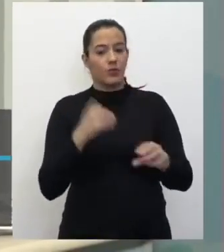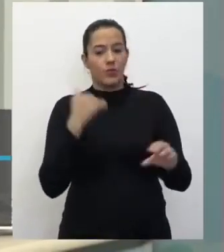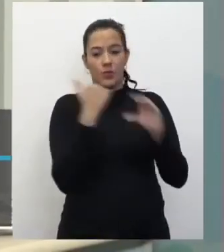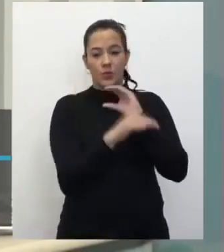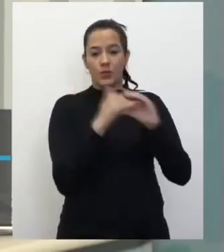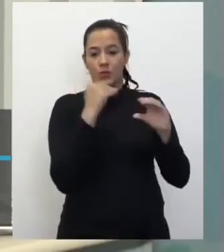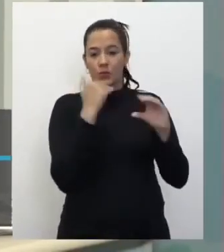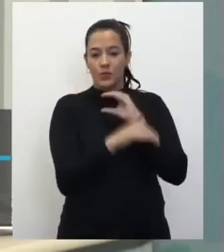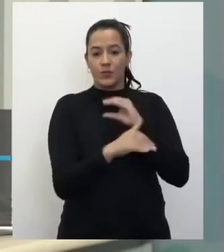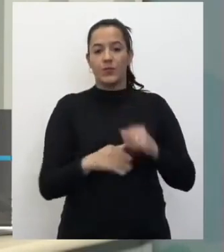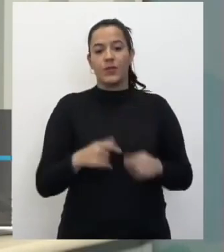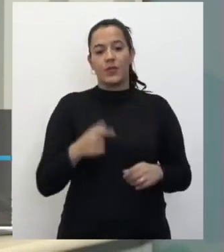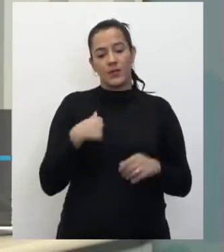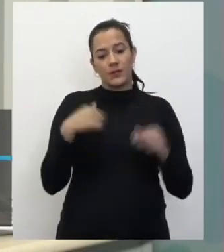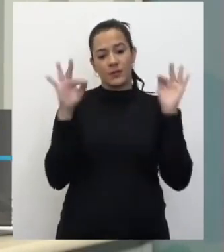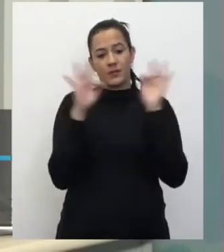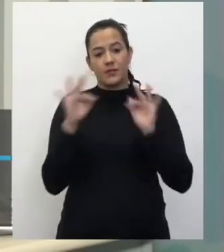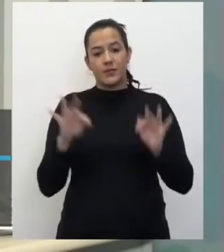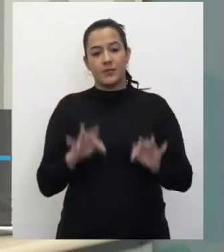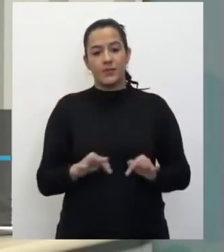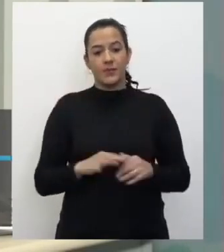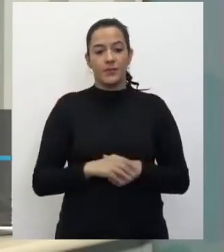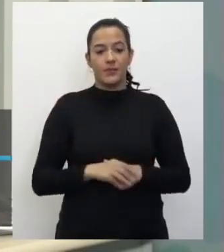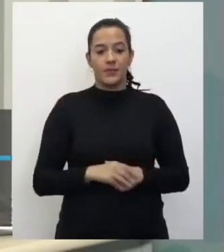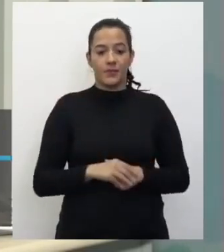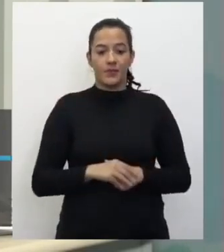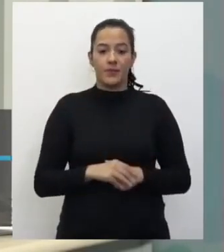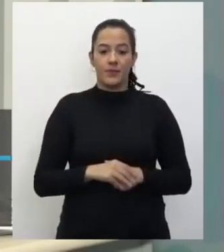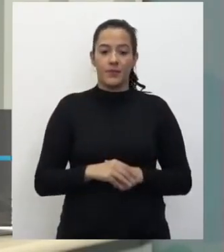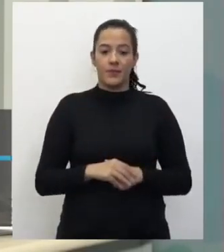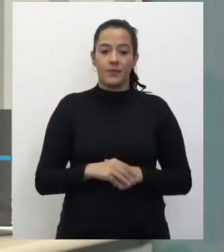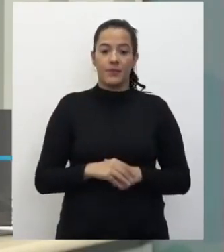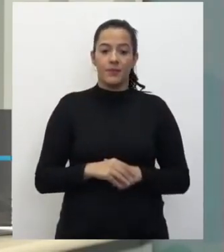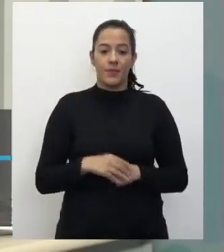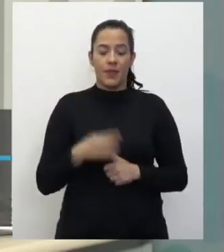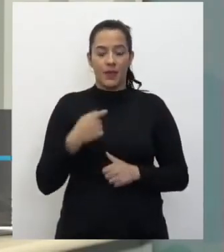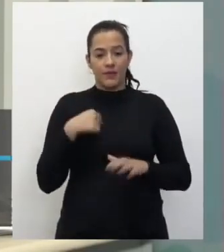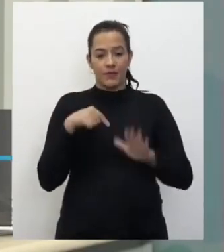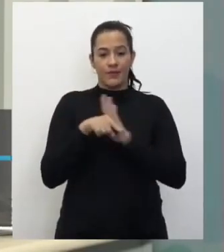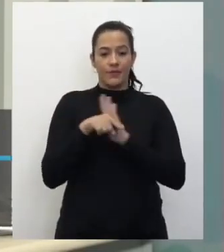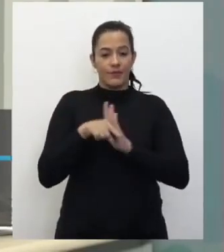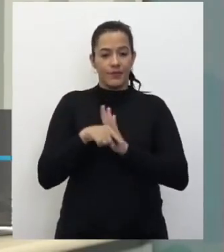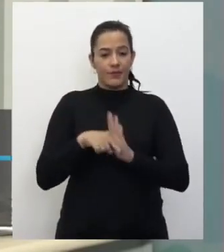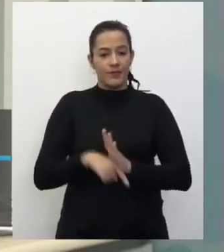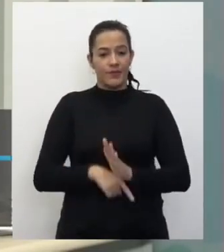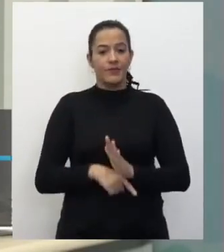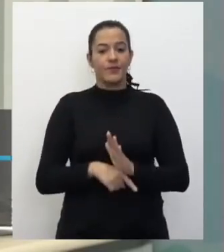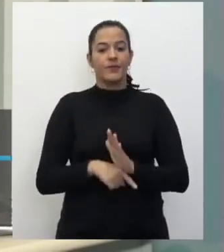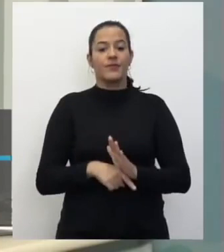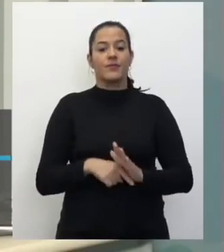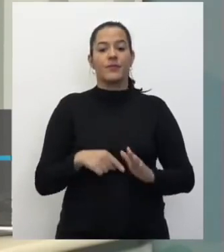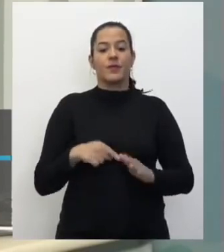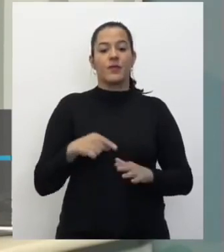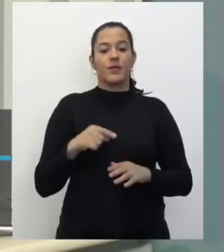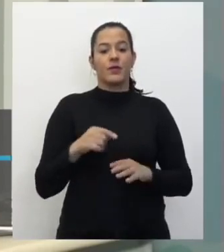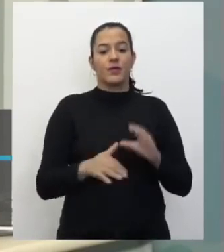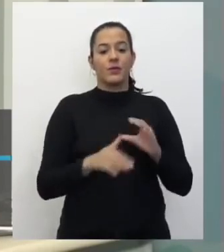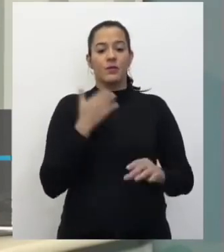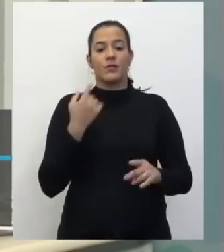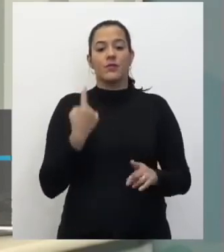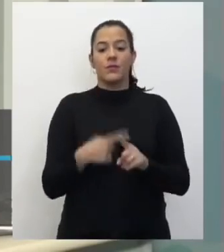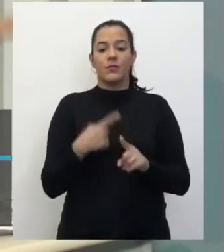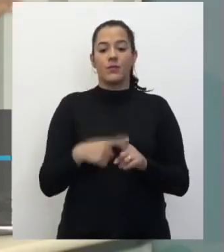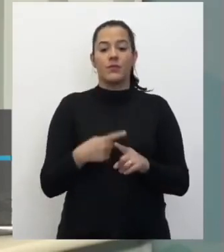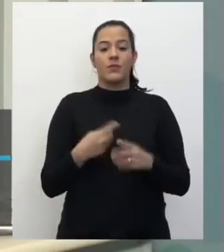aí ele falou, fiquei feliz com isso. Aí eu fui perguntar, fui lá nas mídias, nas redes sociais, no Twitter, ele me respondeu. Eu falei, menino, como